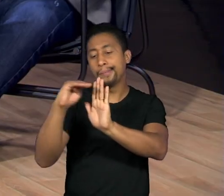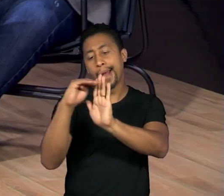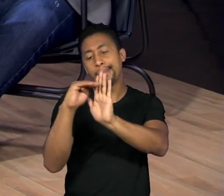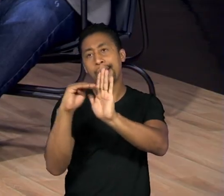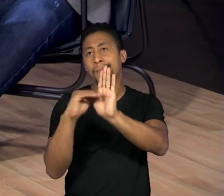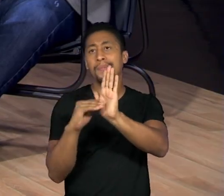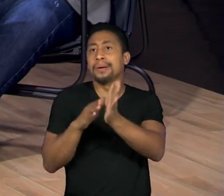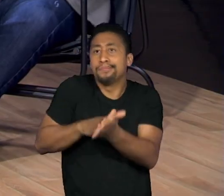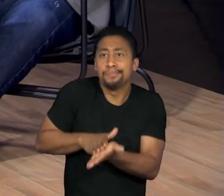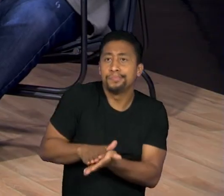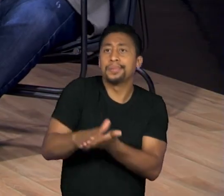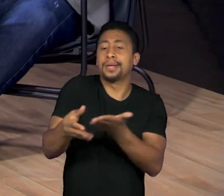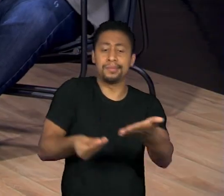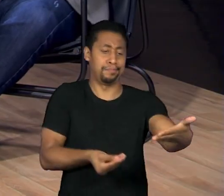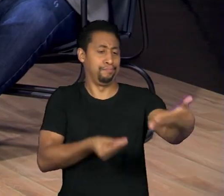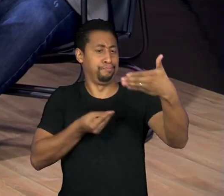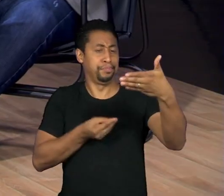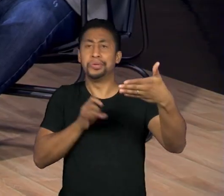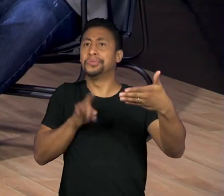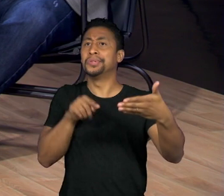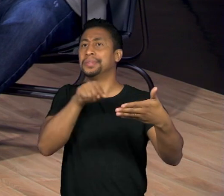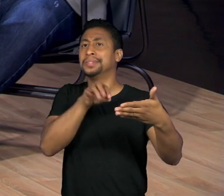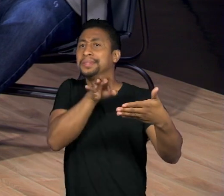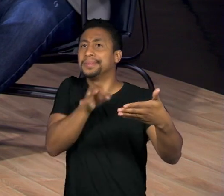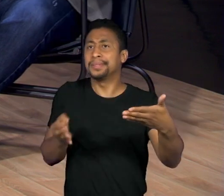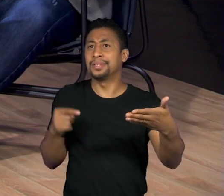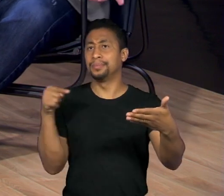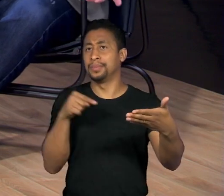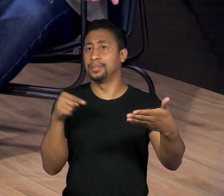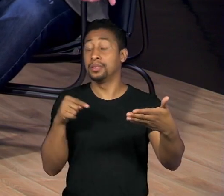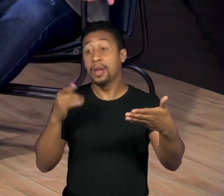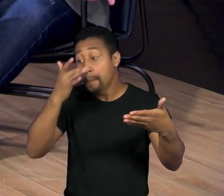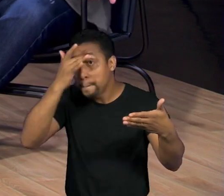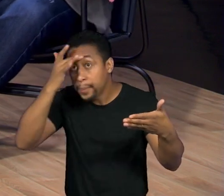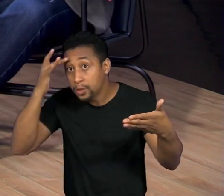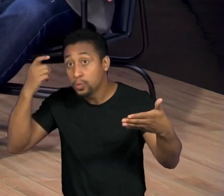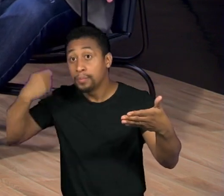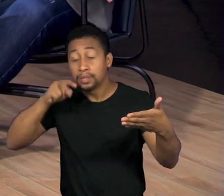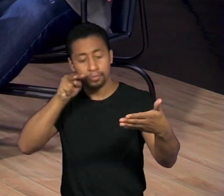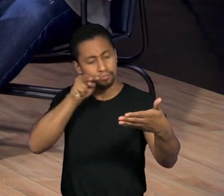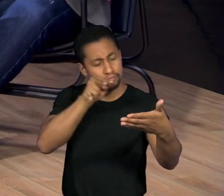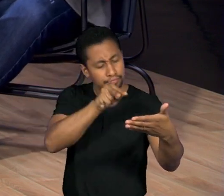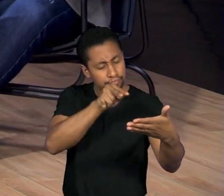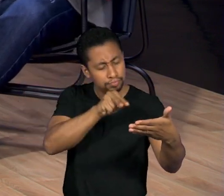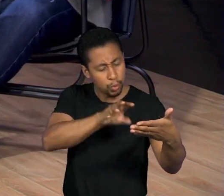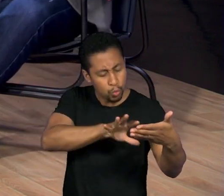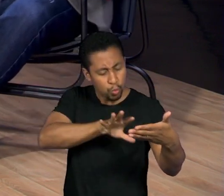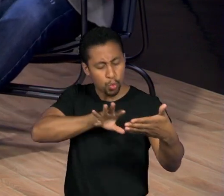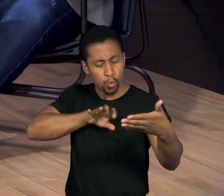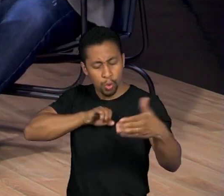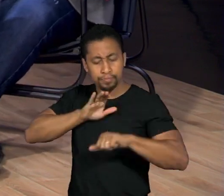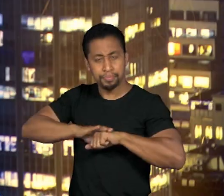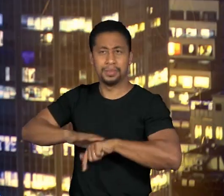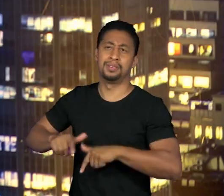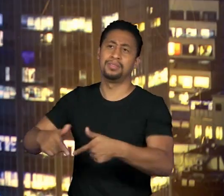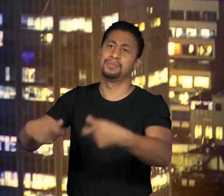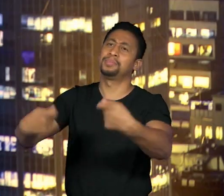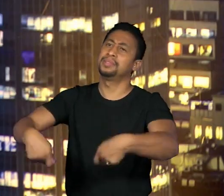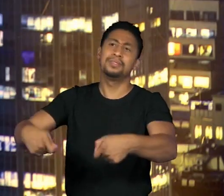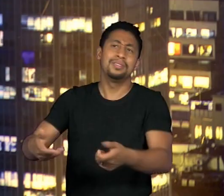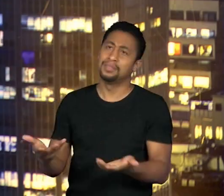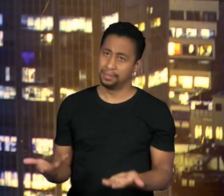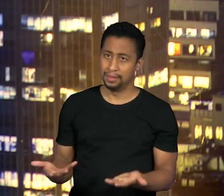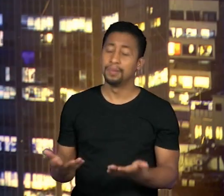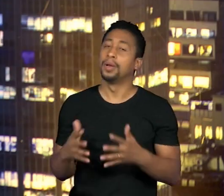papel. Né? Que são normas de conduta esperadas, são respostas esperadas para a sociedade. Agora,